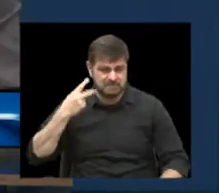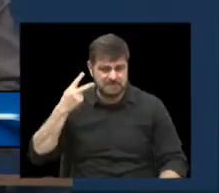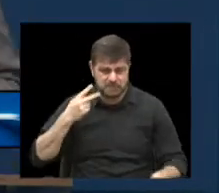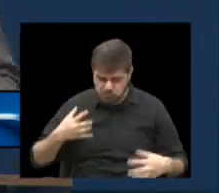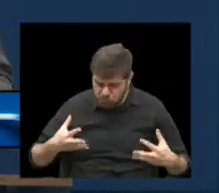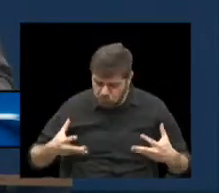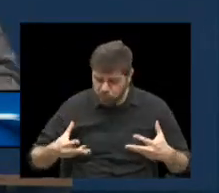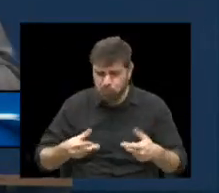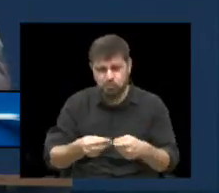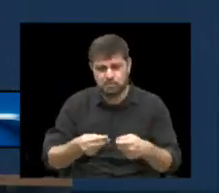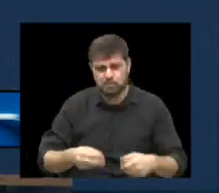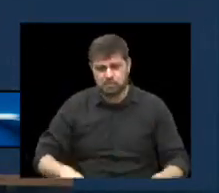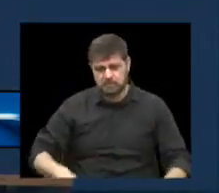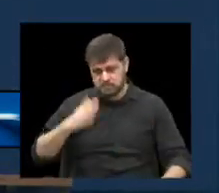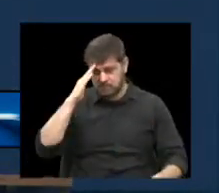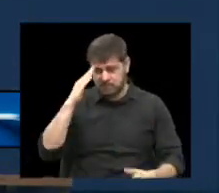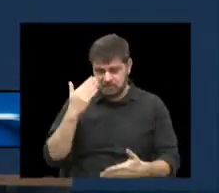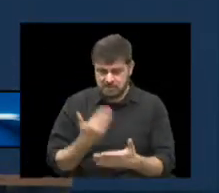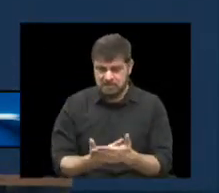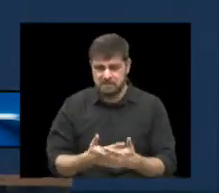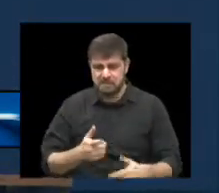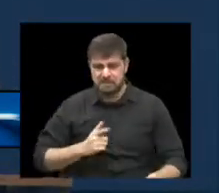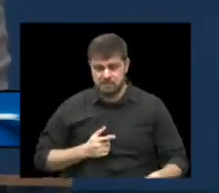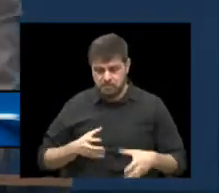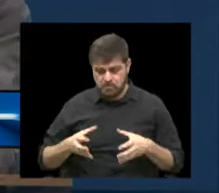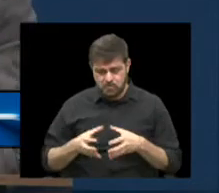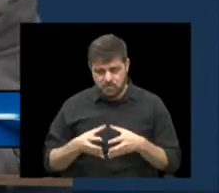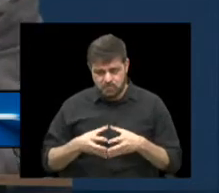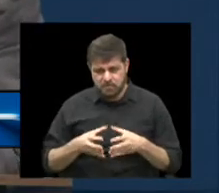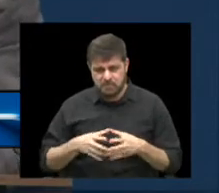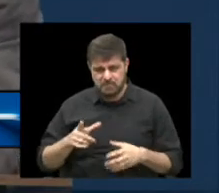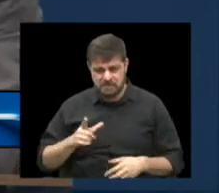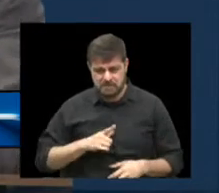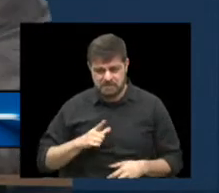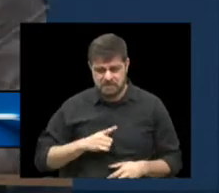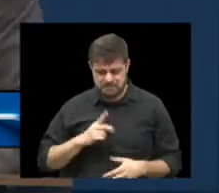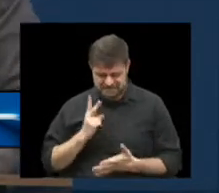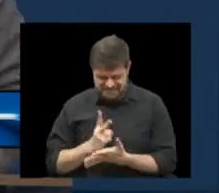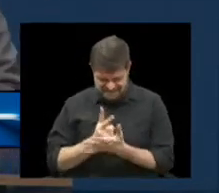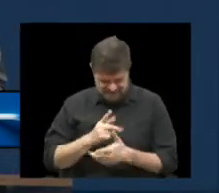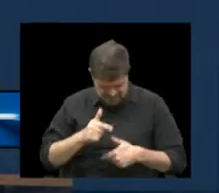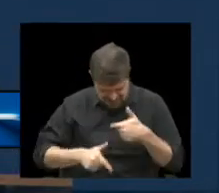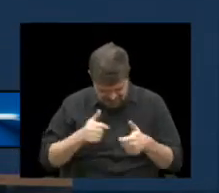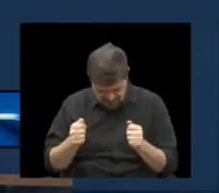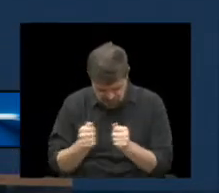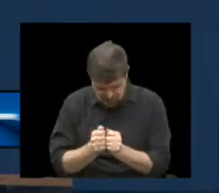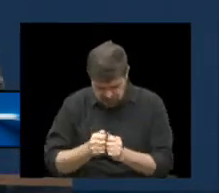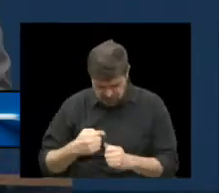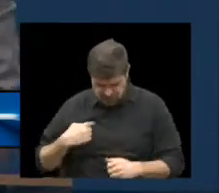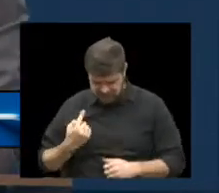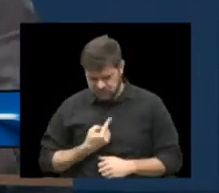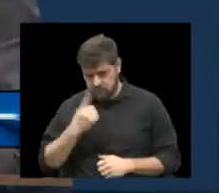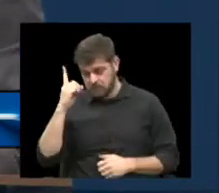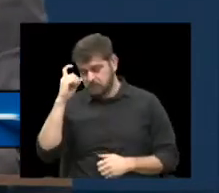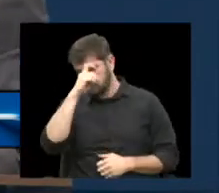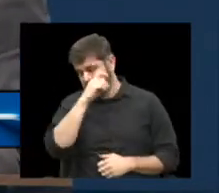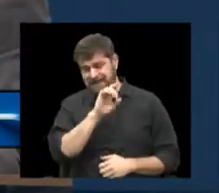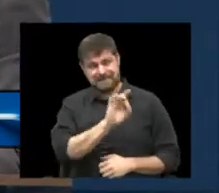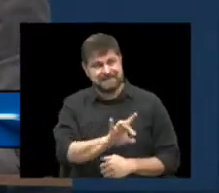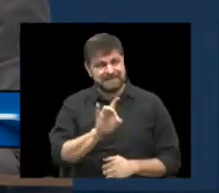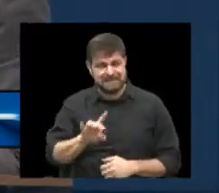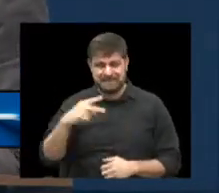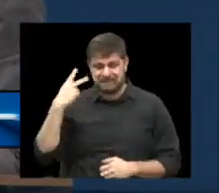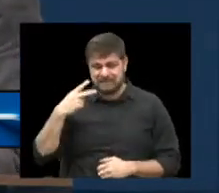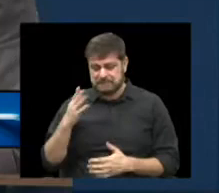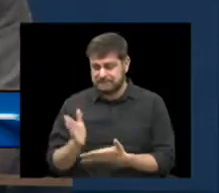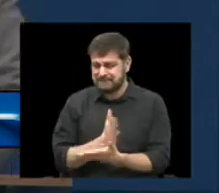tenho certeza que desse grupo que ficou com todos os vereadores aqui, é uma dificuldade muito grande para cada vereador ter